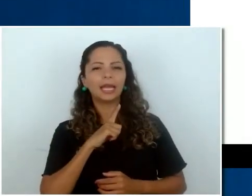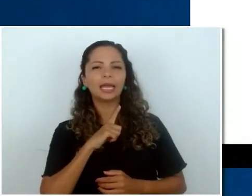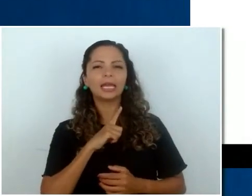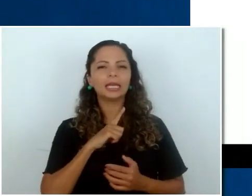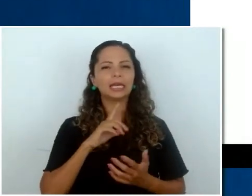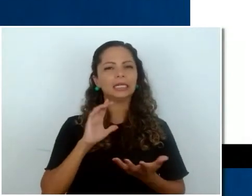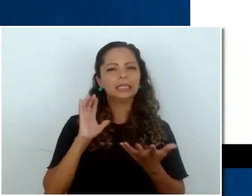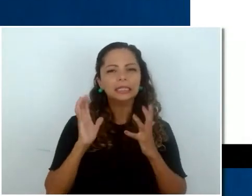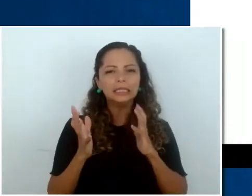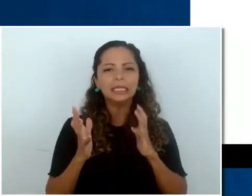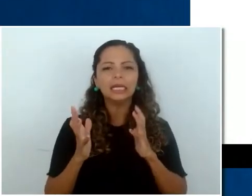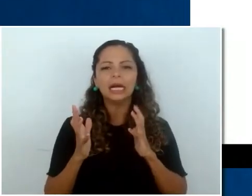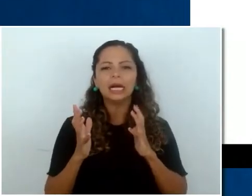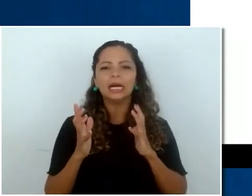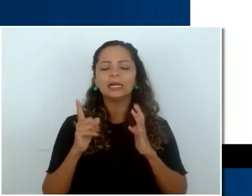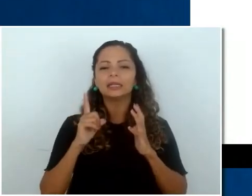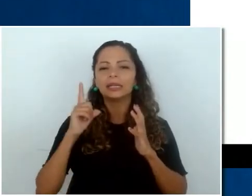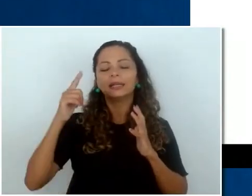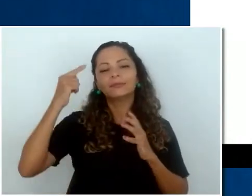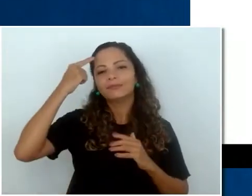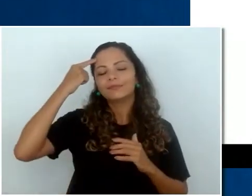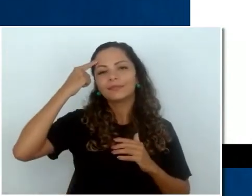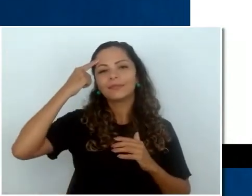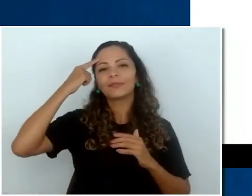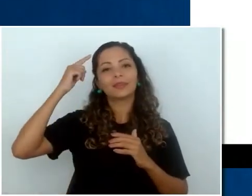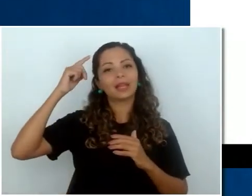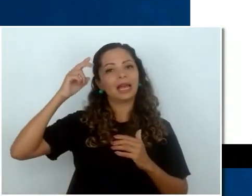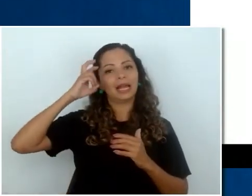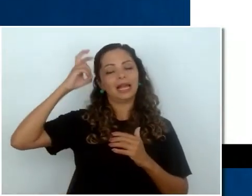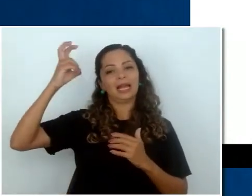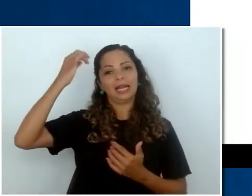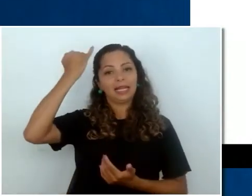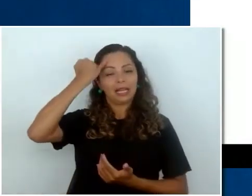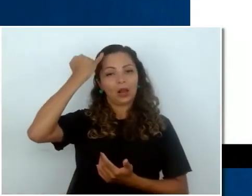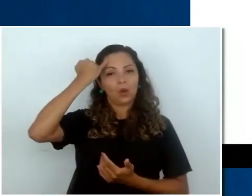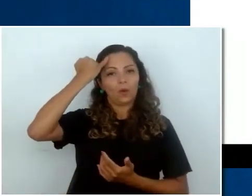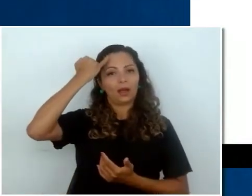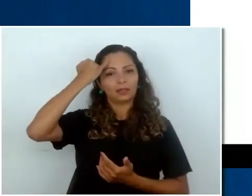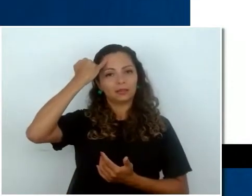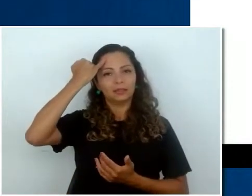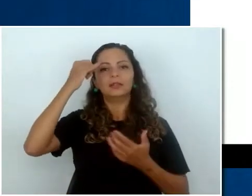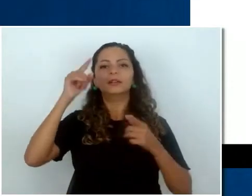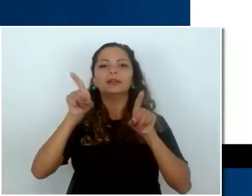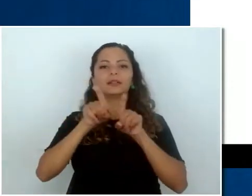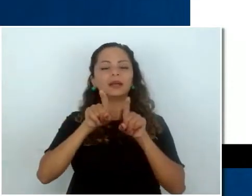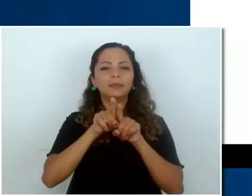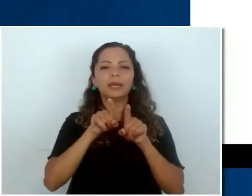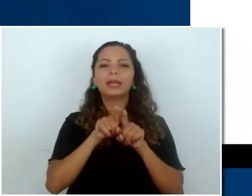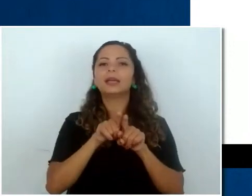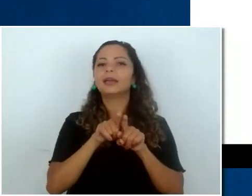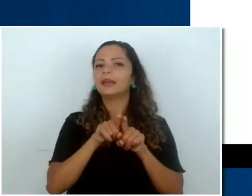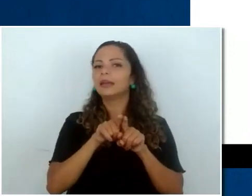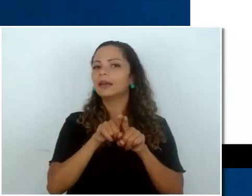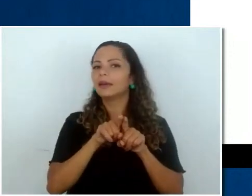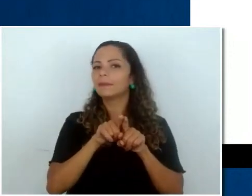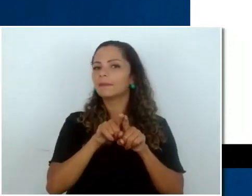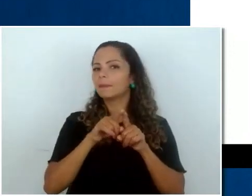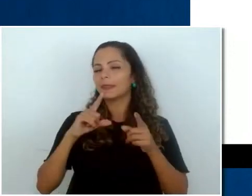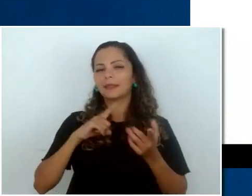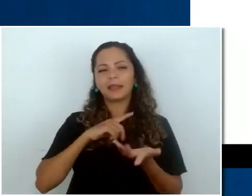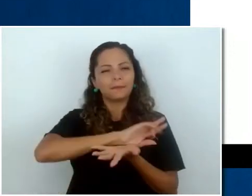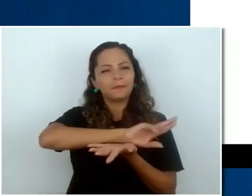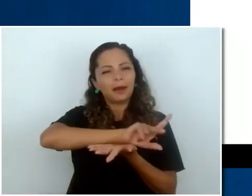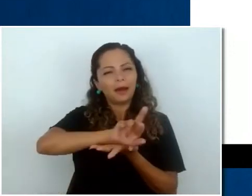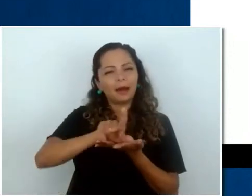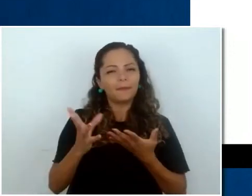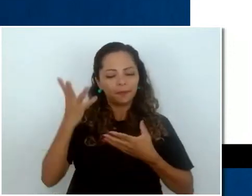de déficit intelectual, enfim, um número enorme de genes associados ao transtorno do espectro do autismo, etc.